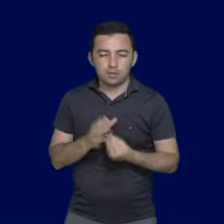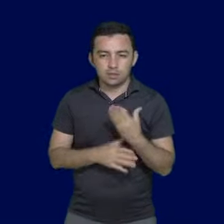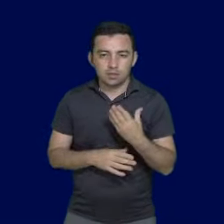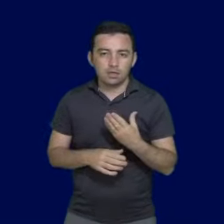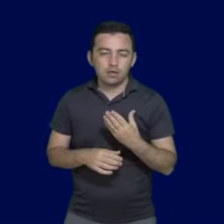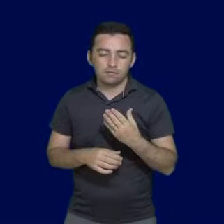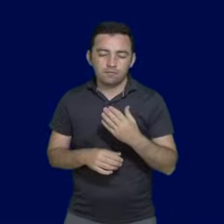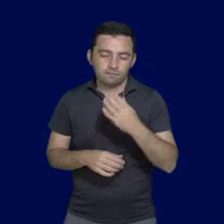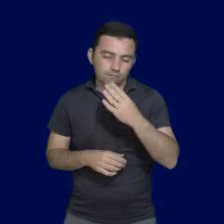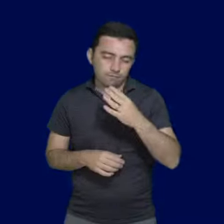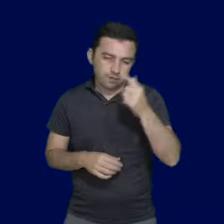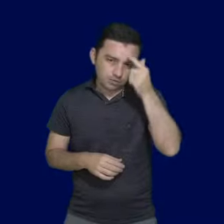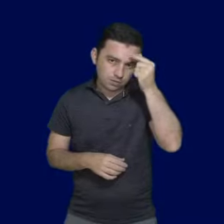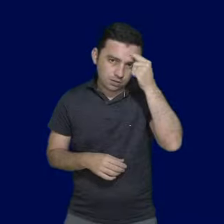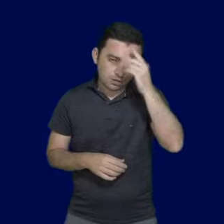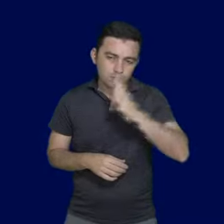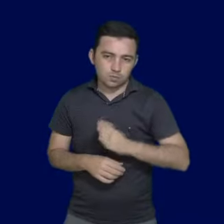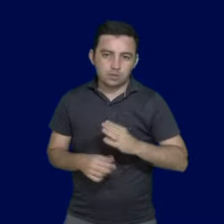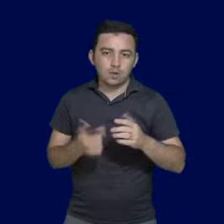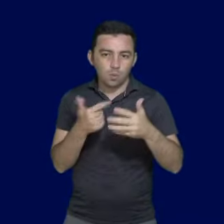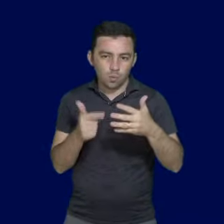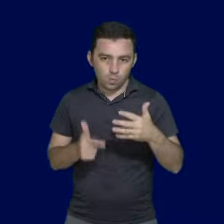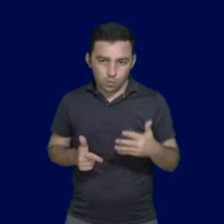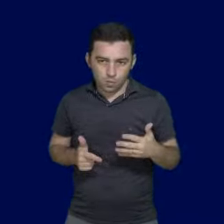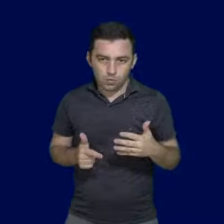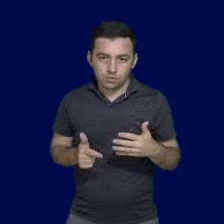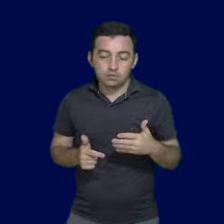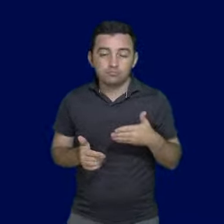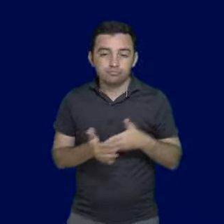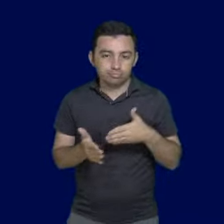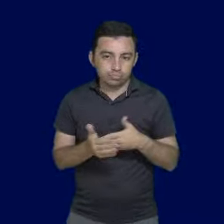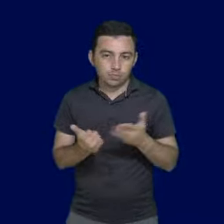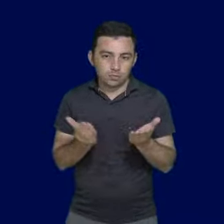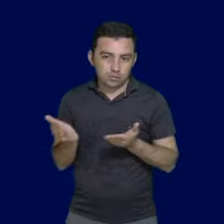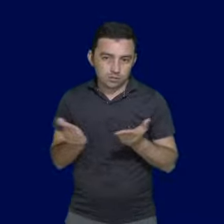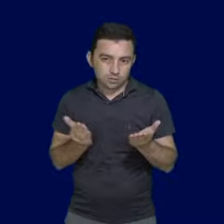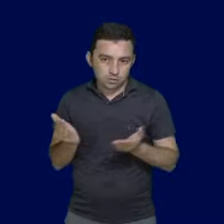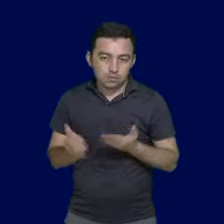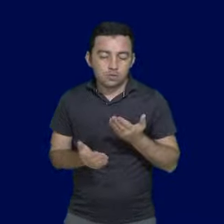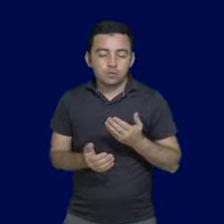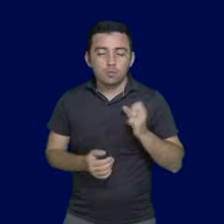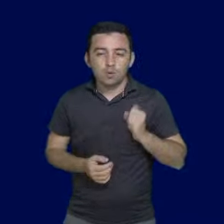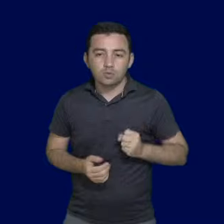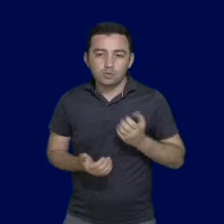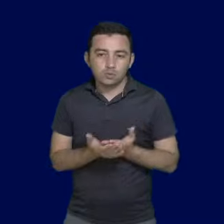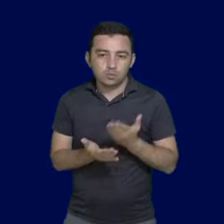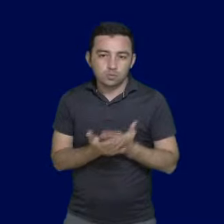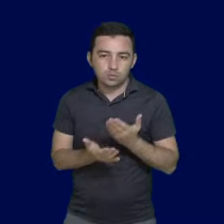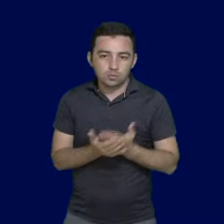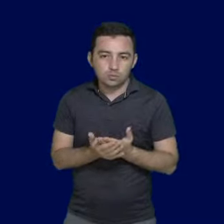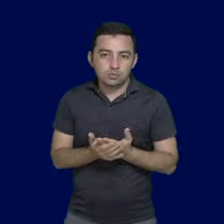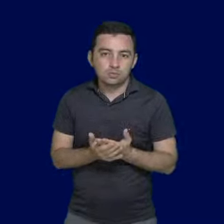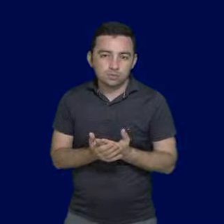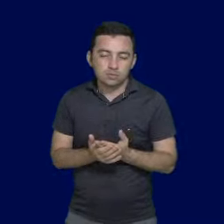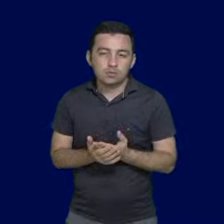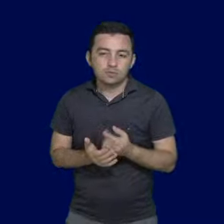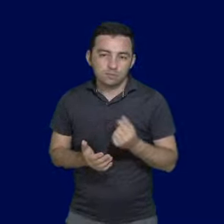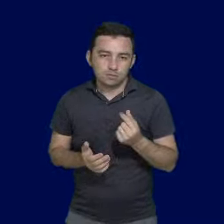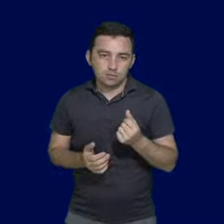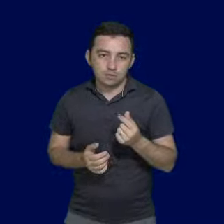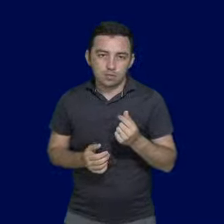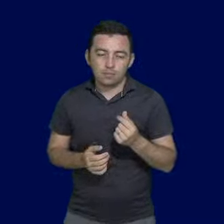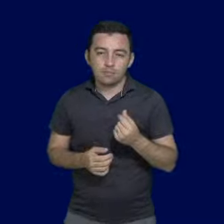Gratuita e estabelece outras providências para limitar as concessões de bolsas de estudo para estudantes matriculados em cursos na modalidade